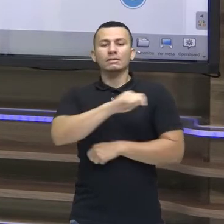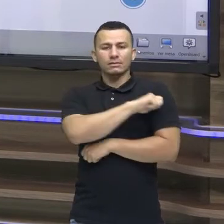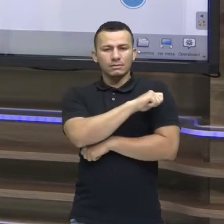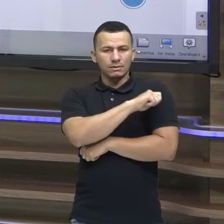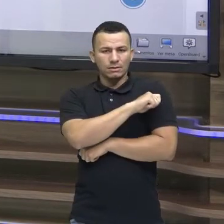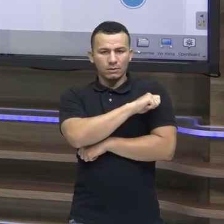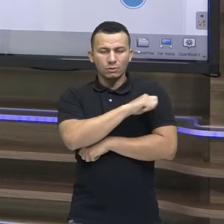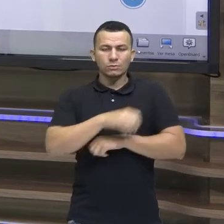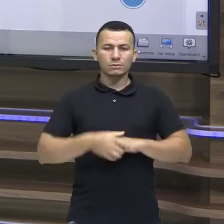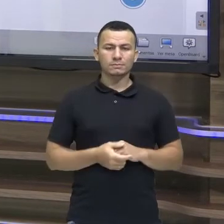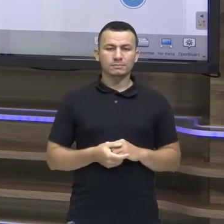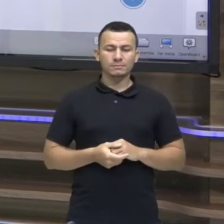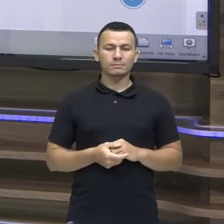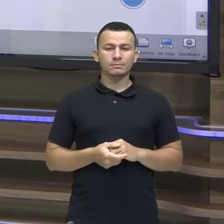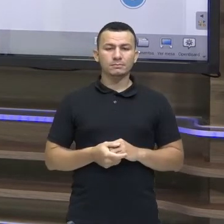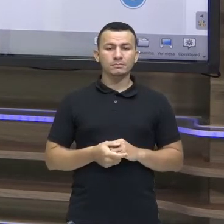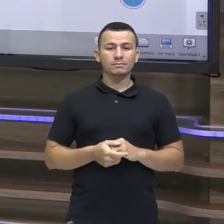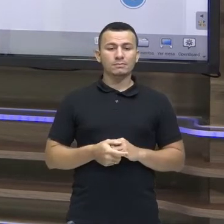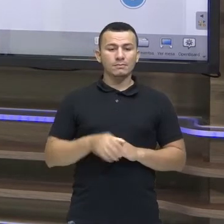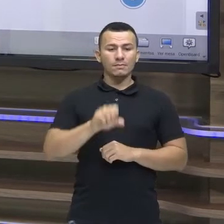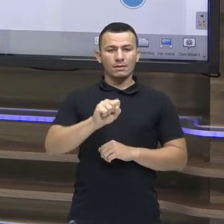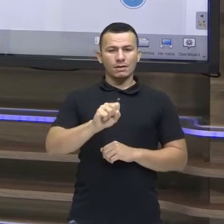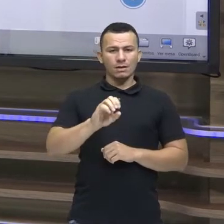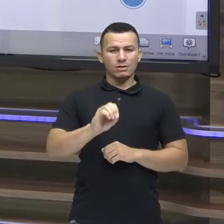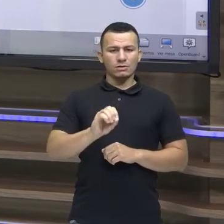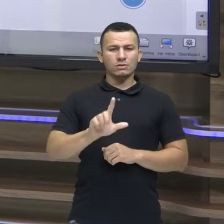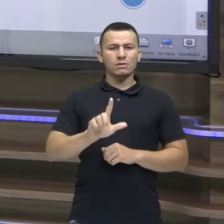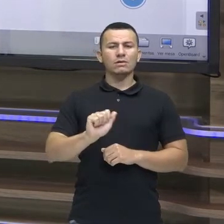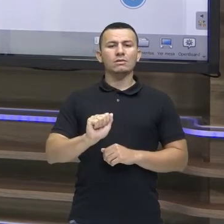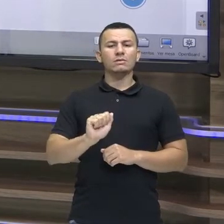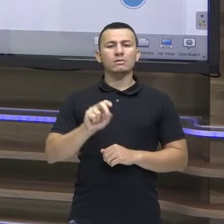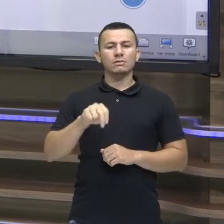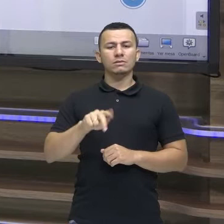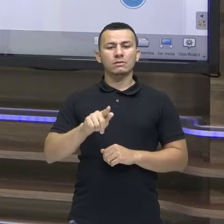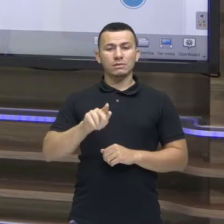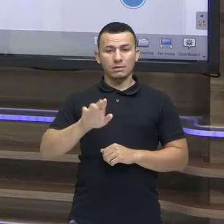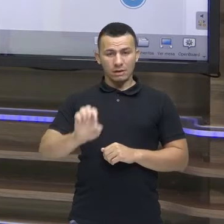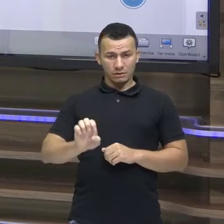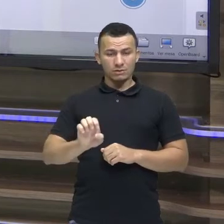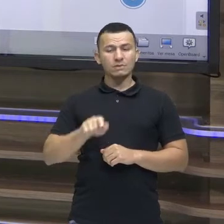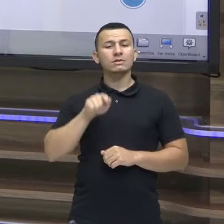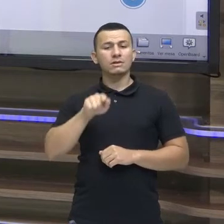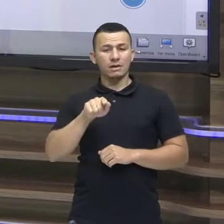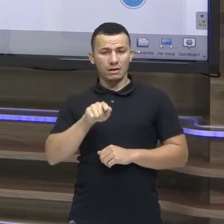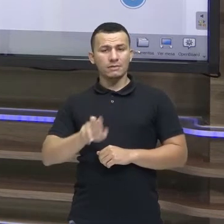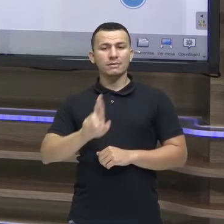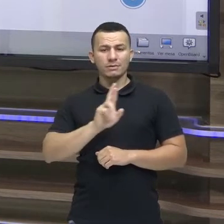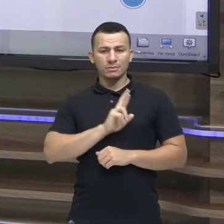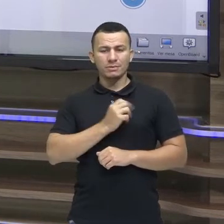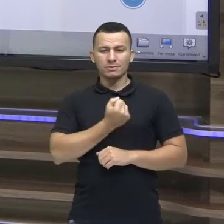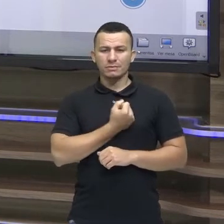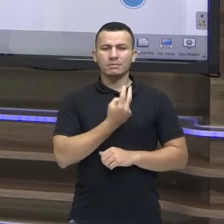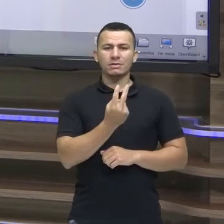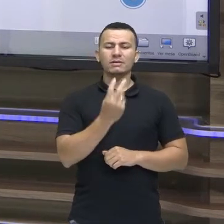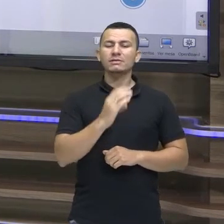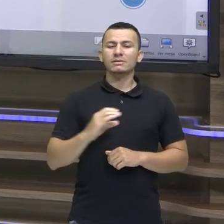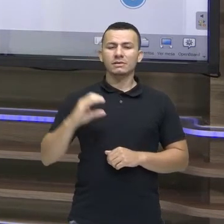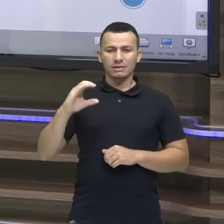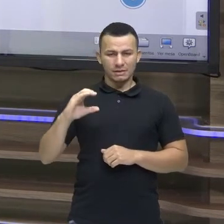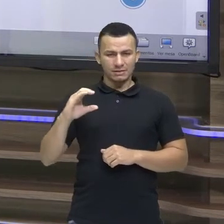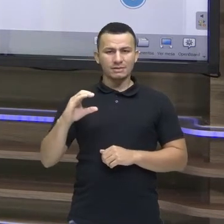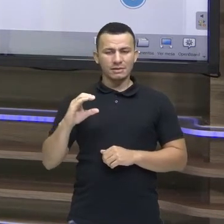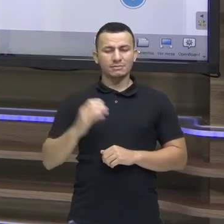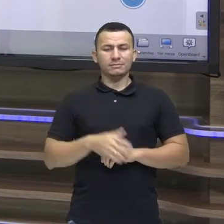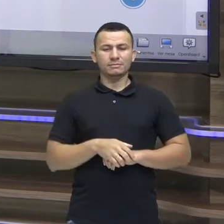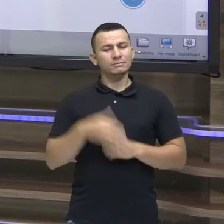então aí a aluna Solange Vitória, dizendo que a questão 2 é a letra C. Muito